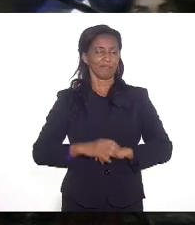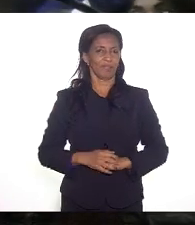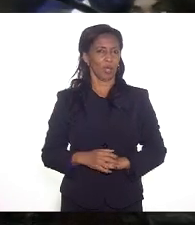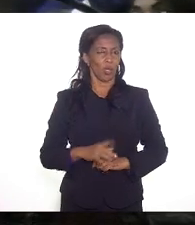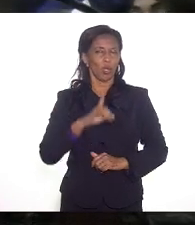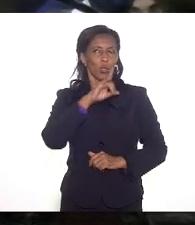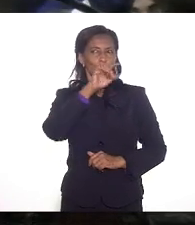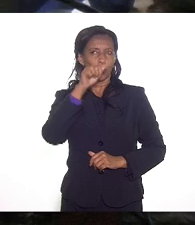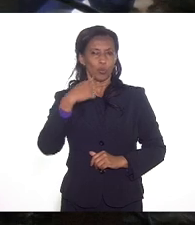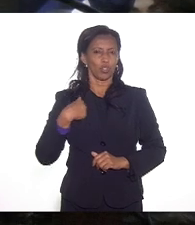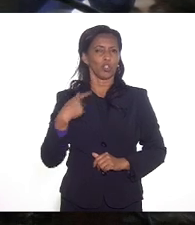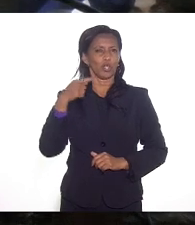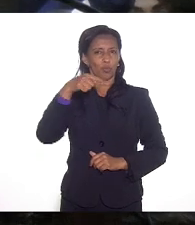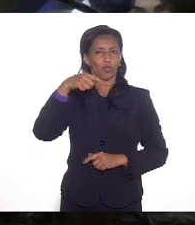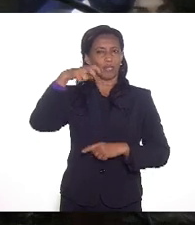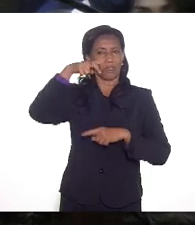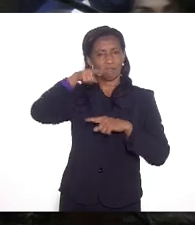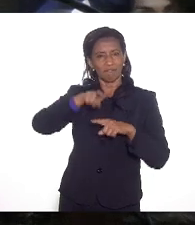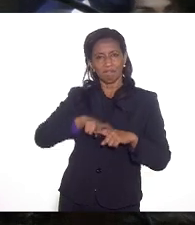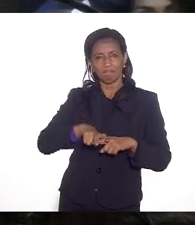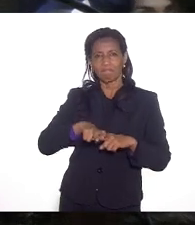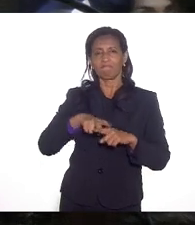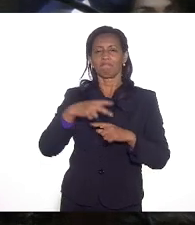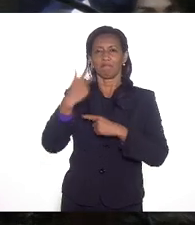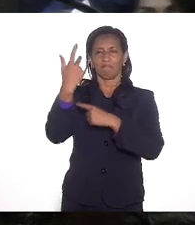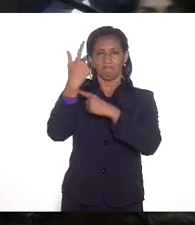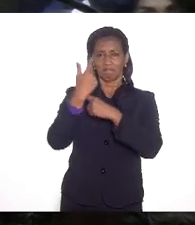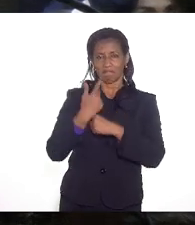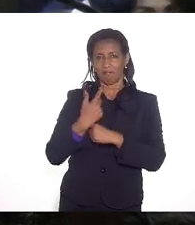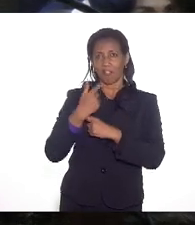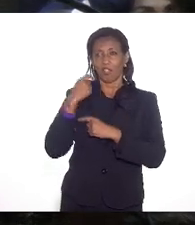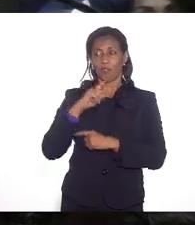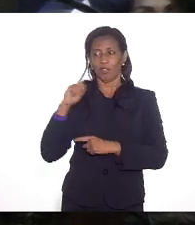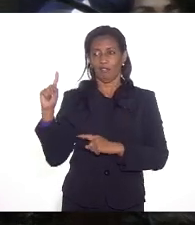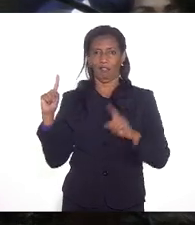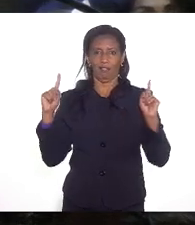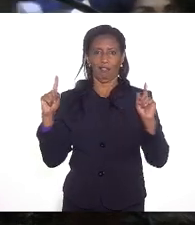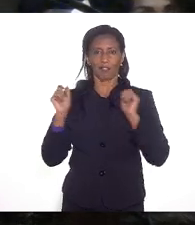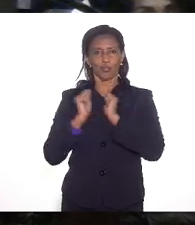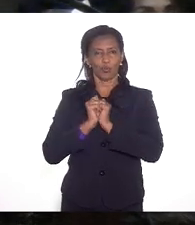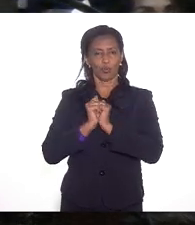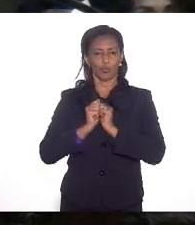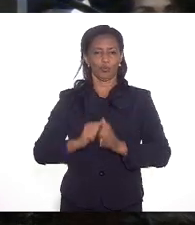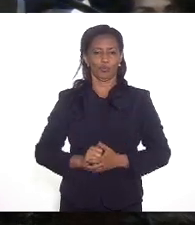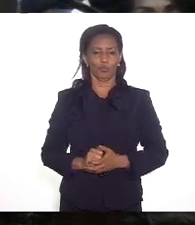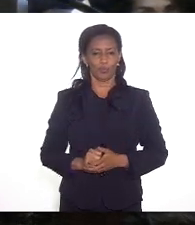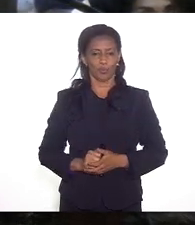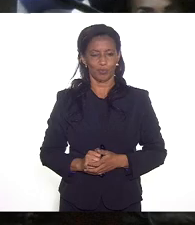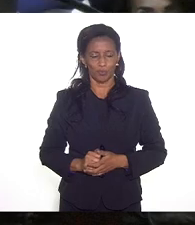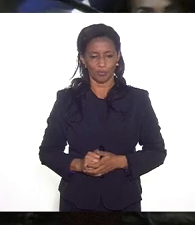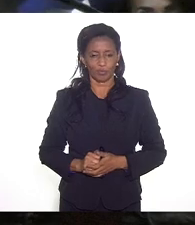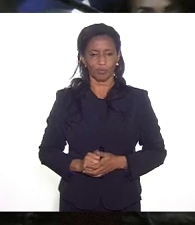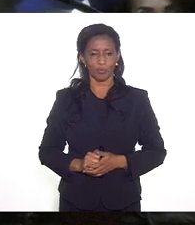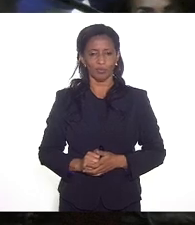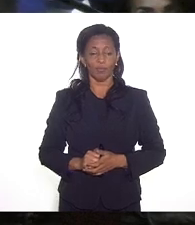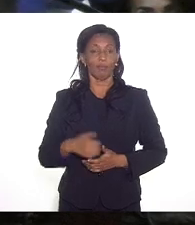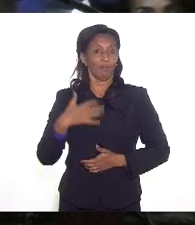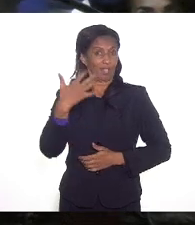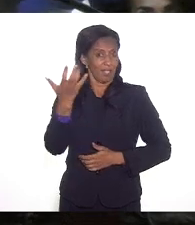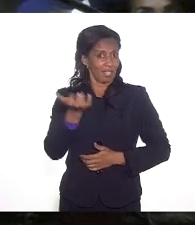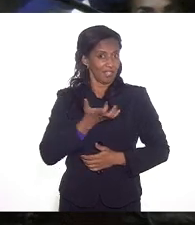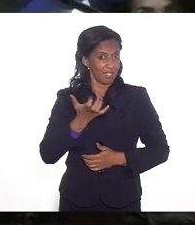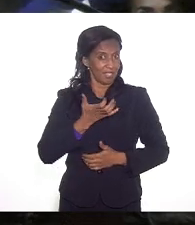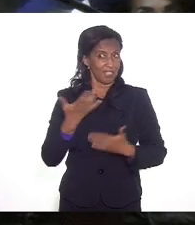permitir estarei lá no plenário e estarei ao lado de Marquinhos eu quis o